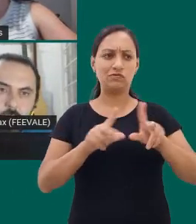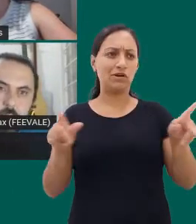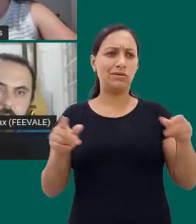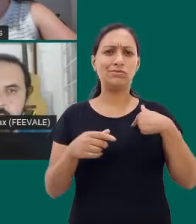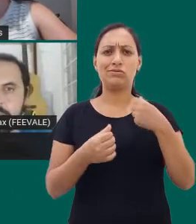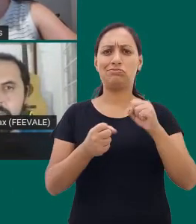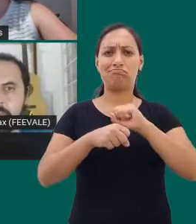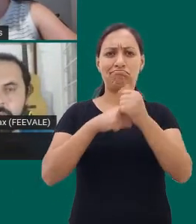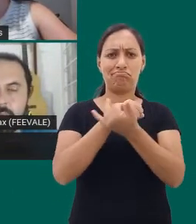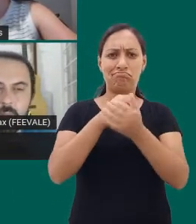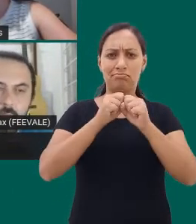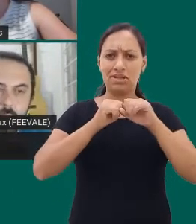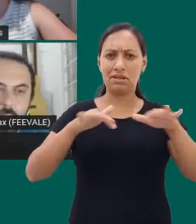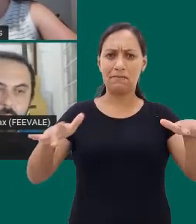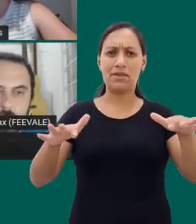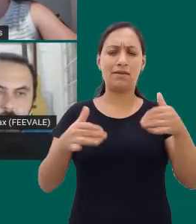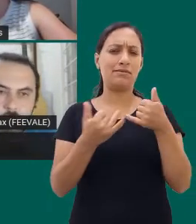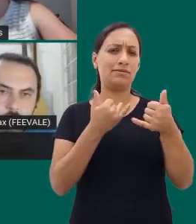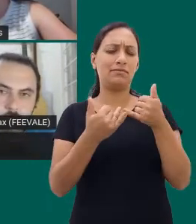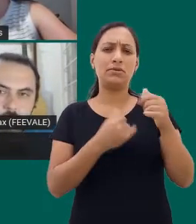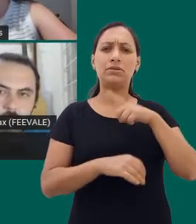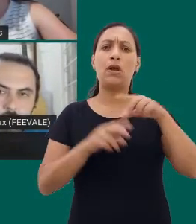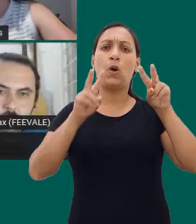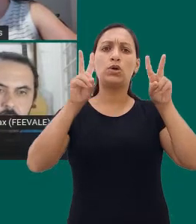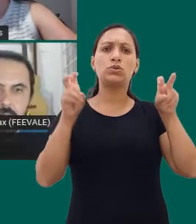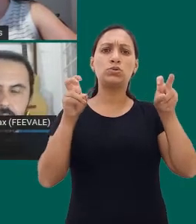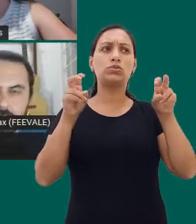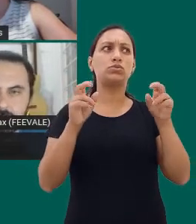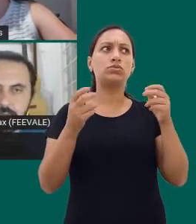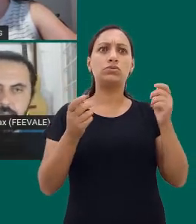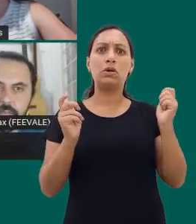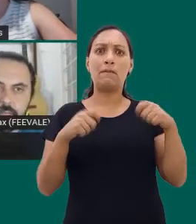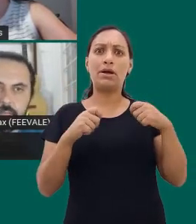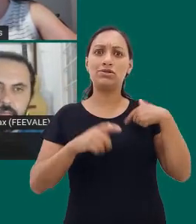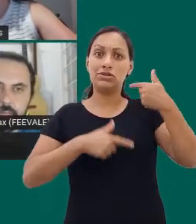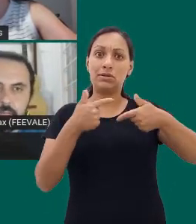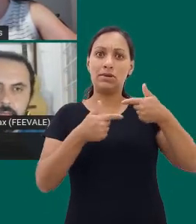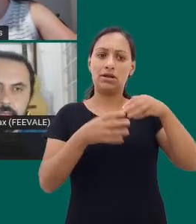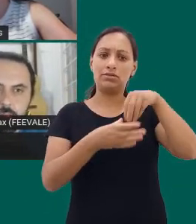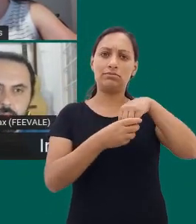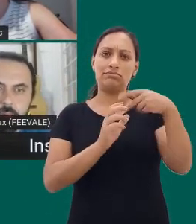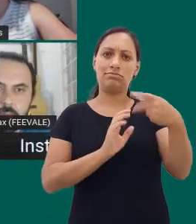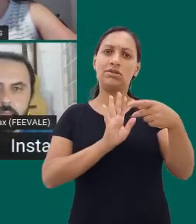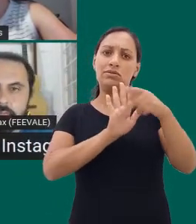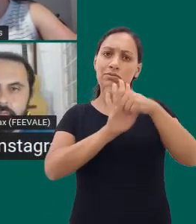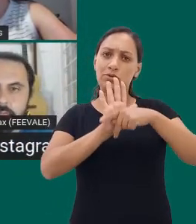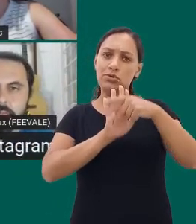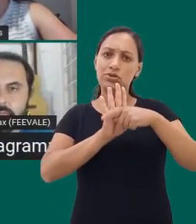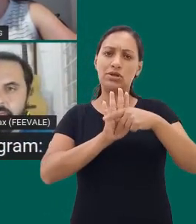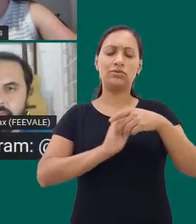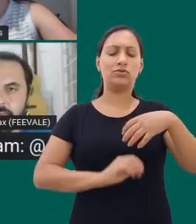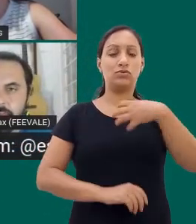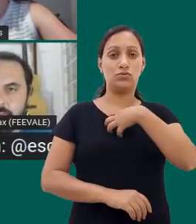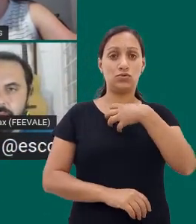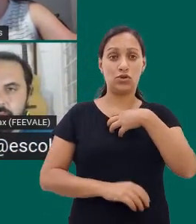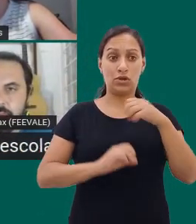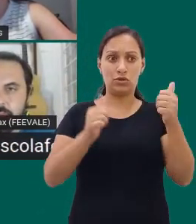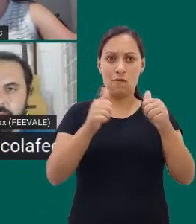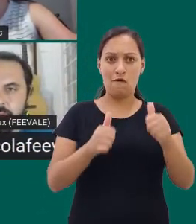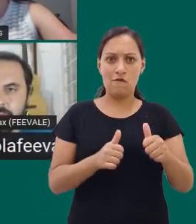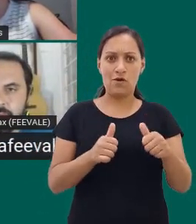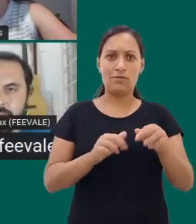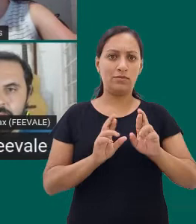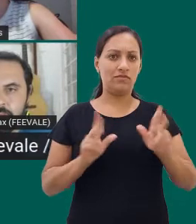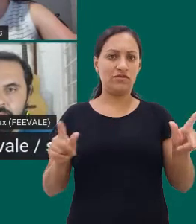exemplo, e eu tenho um tema diferente que eu possa trabalhar dentro desse projeto e uma forma diferente.